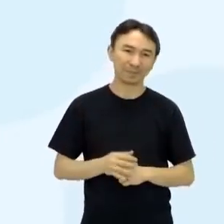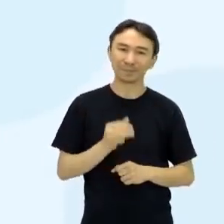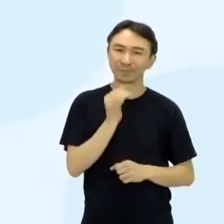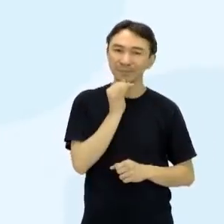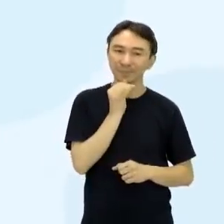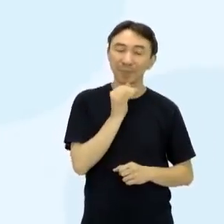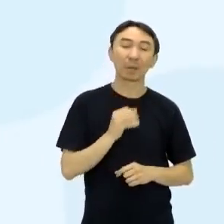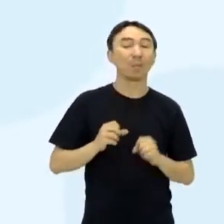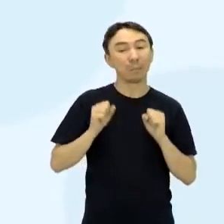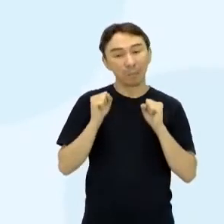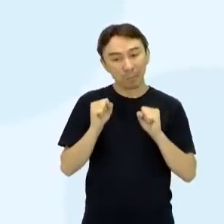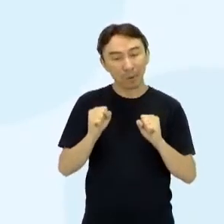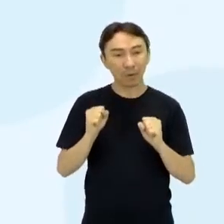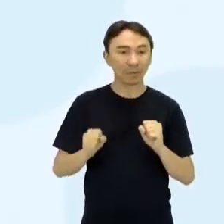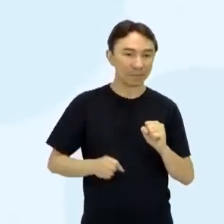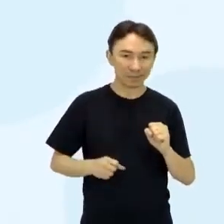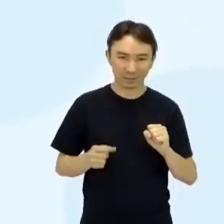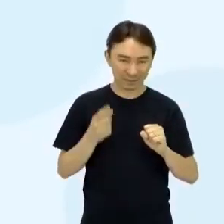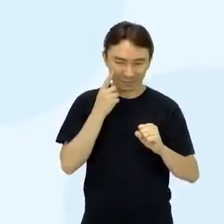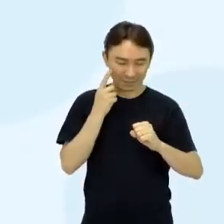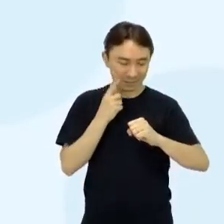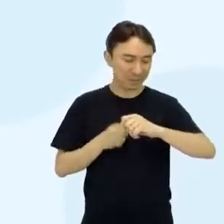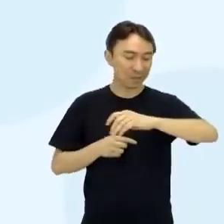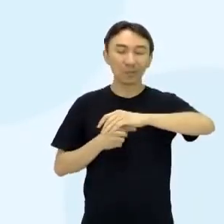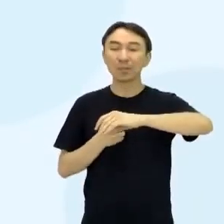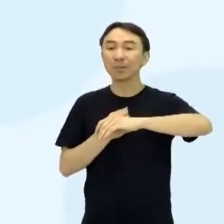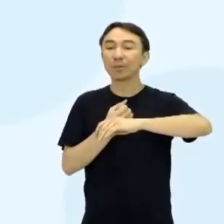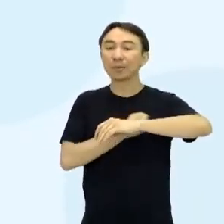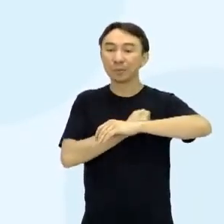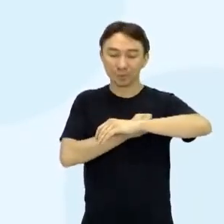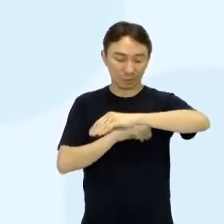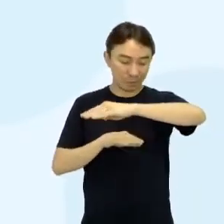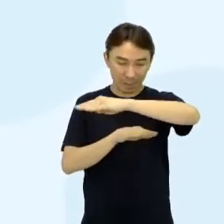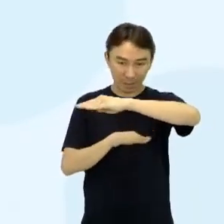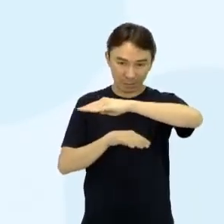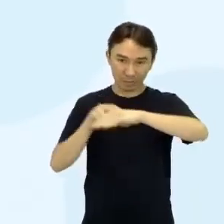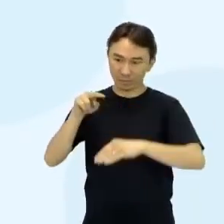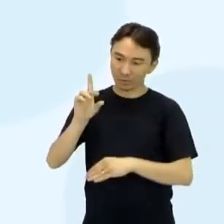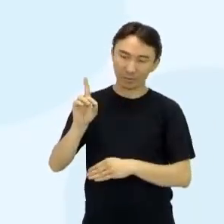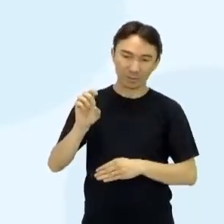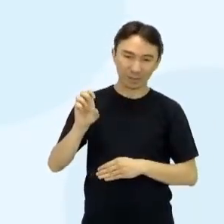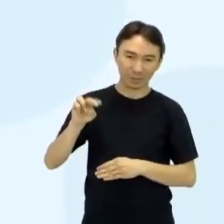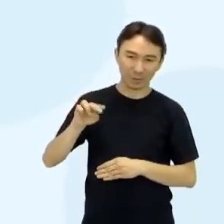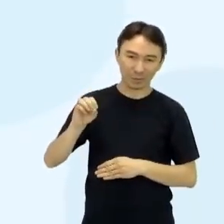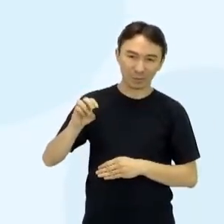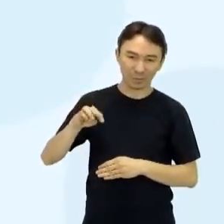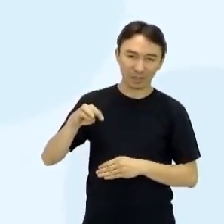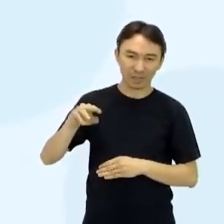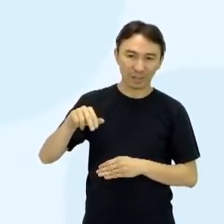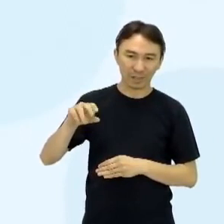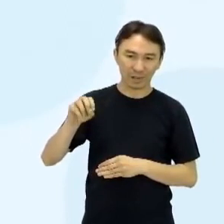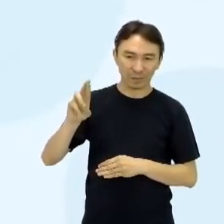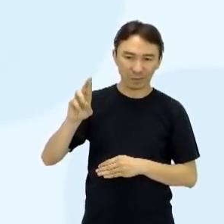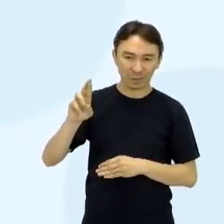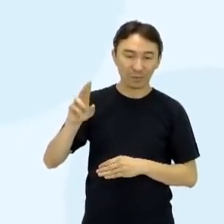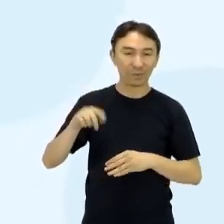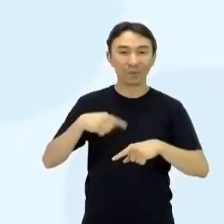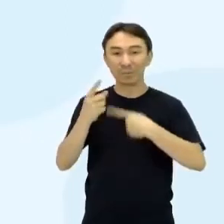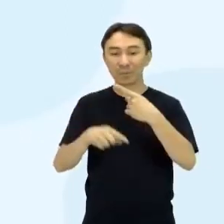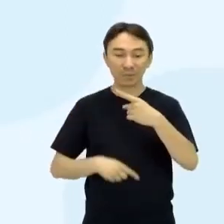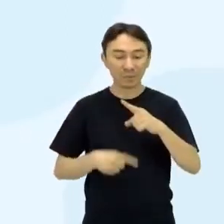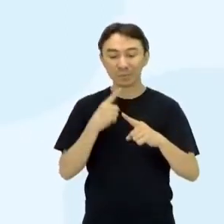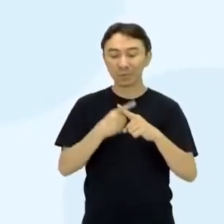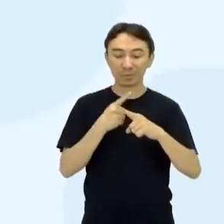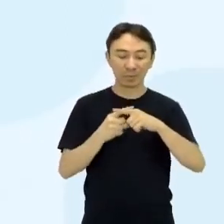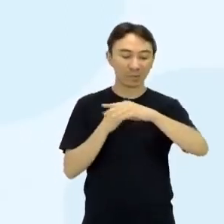Podemos primeiro dividir pelo denominador, que é o número de baixo, para saber o tamanho de cada pedaço, e depois multiplicamos pelo